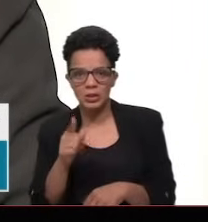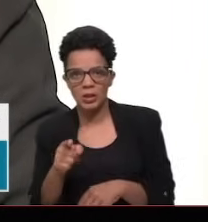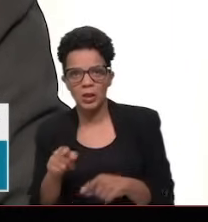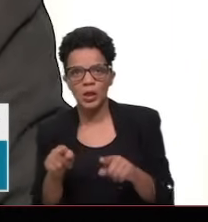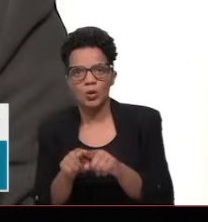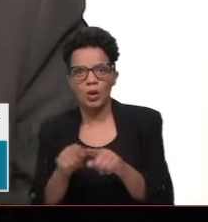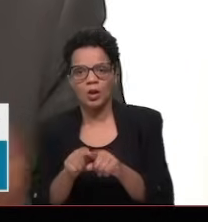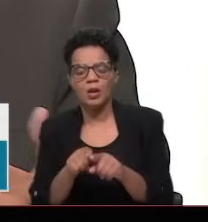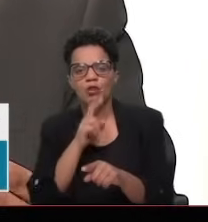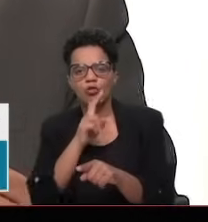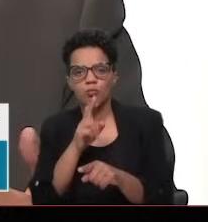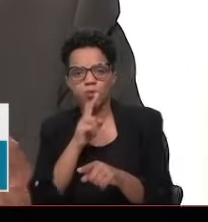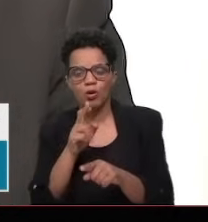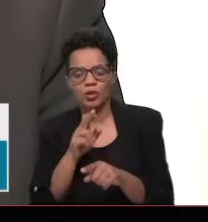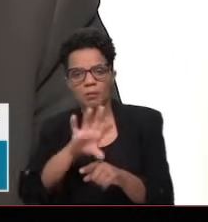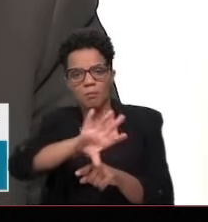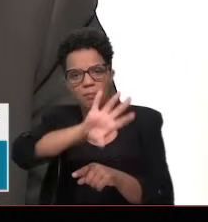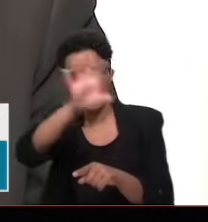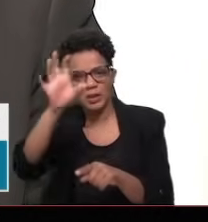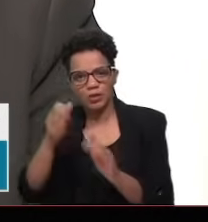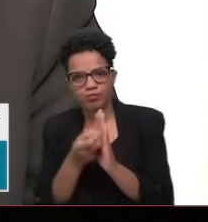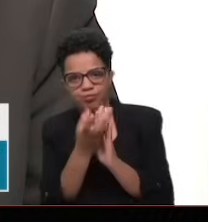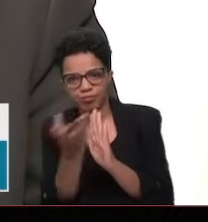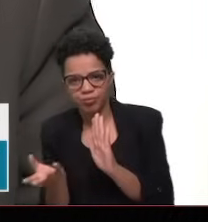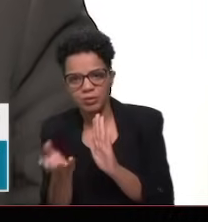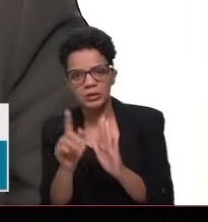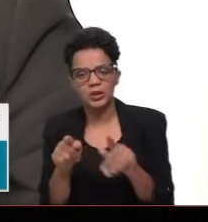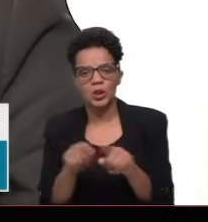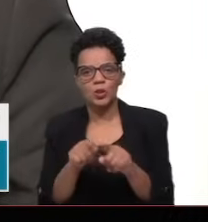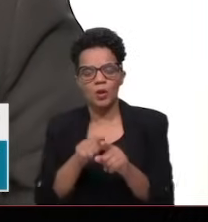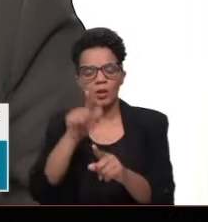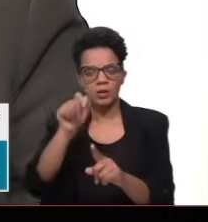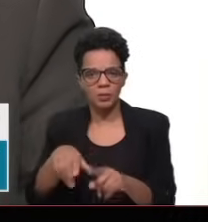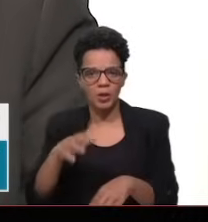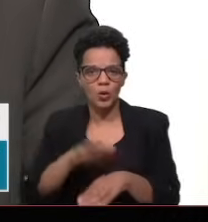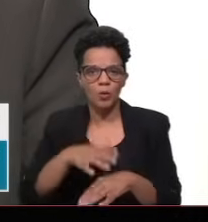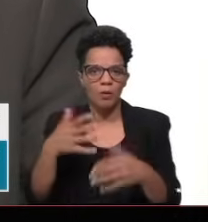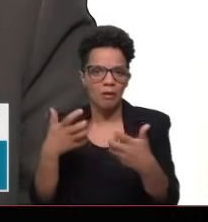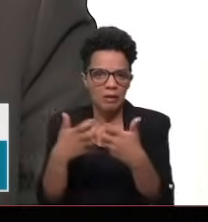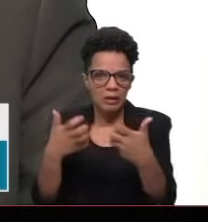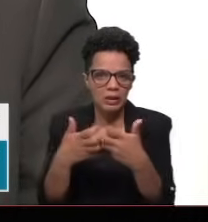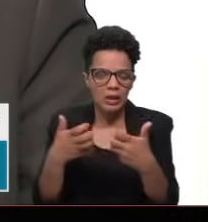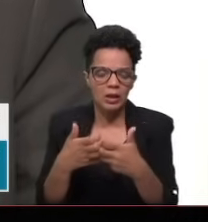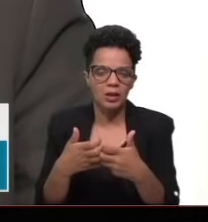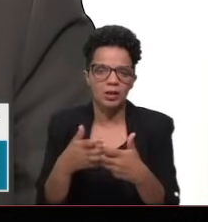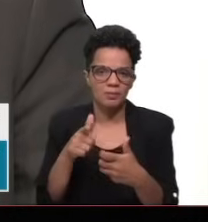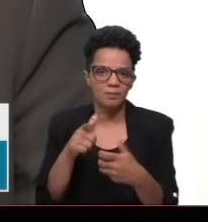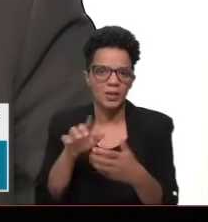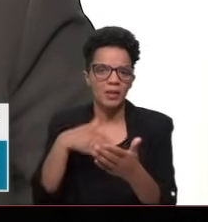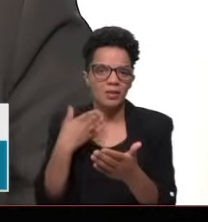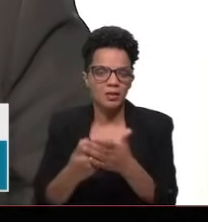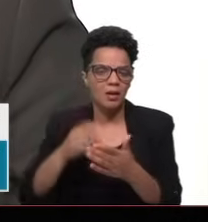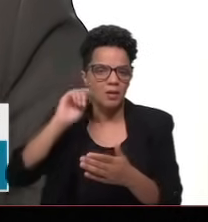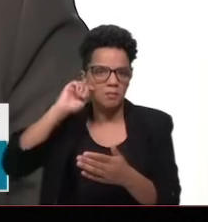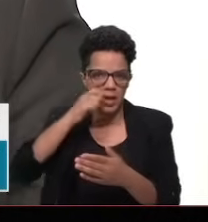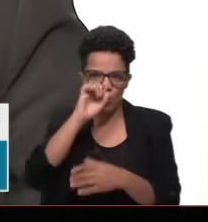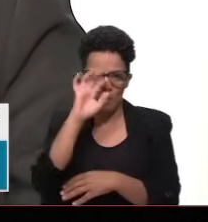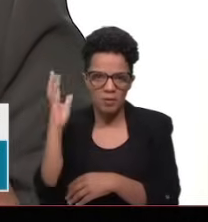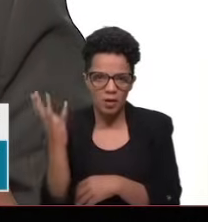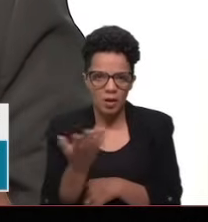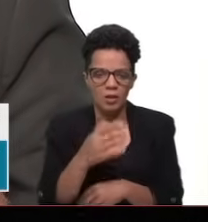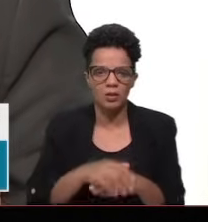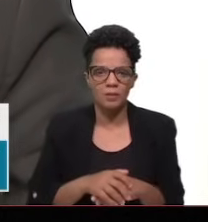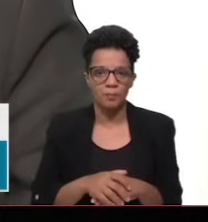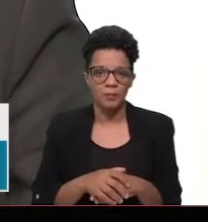multinacional e sempre nesta perspectiva que me referia há bocado desta questão que tem que ser noção até do impacto ambiental da Guerra tem que ser a questão do impacto nas sociedades por exemplo o